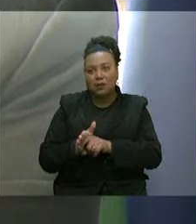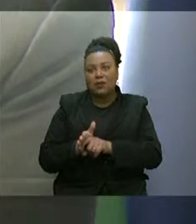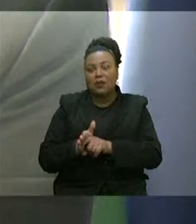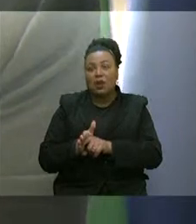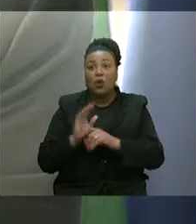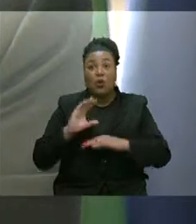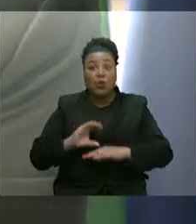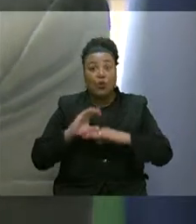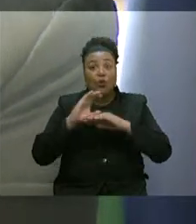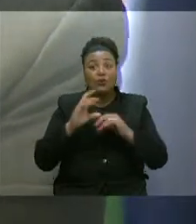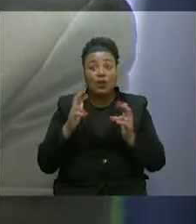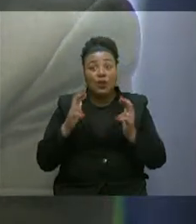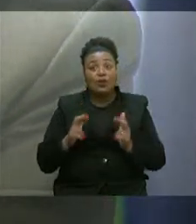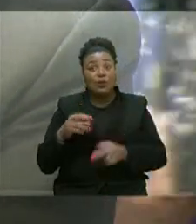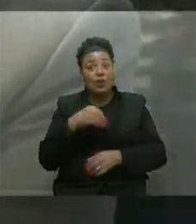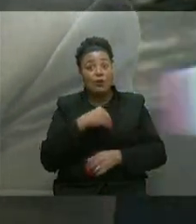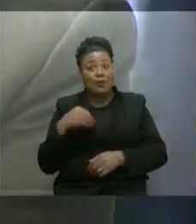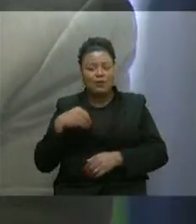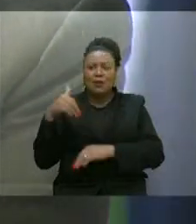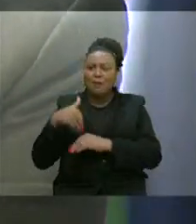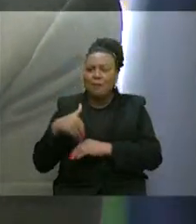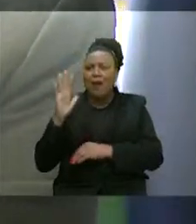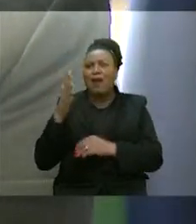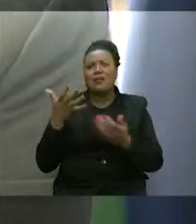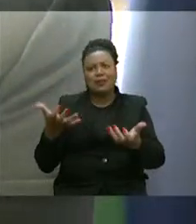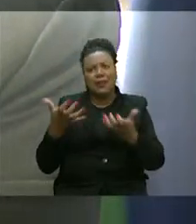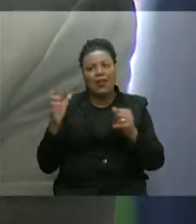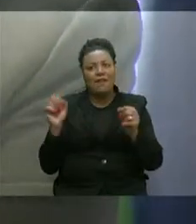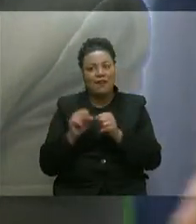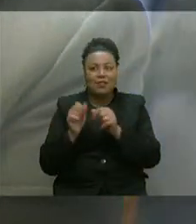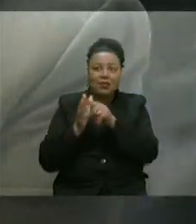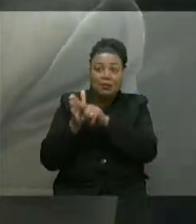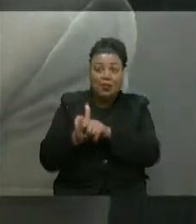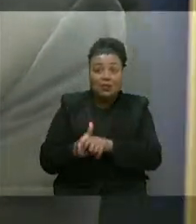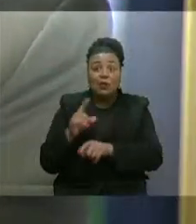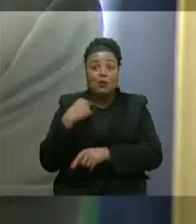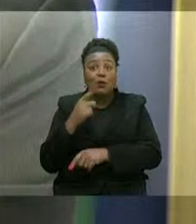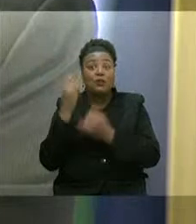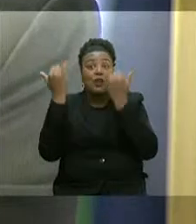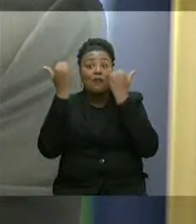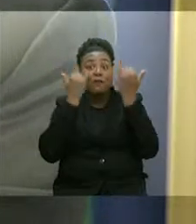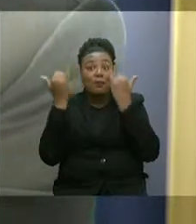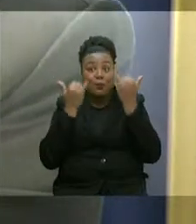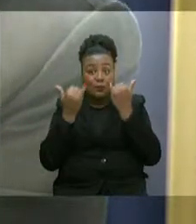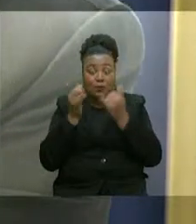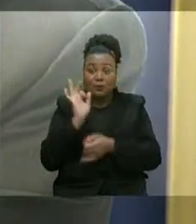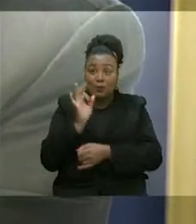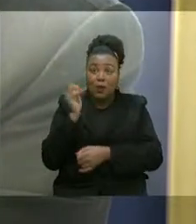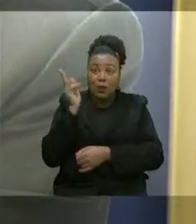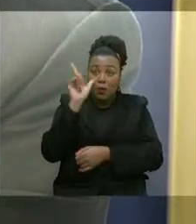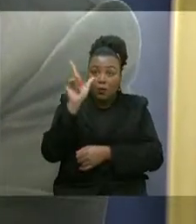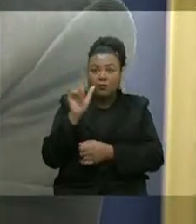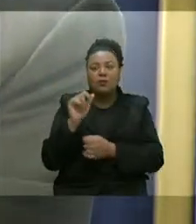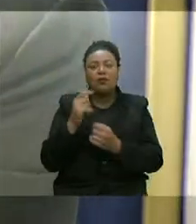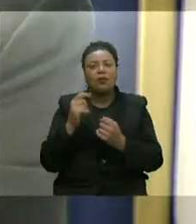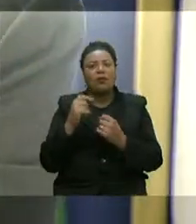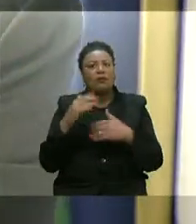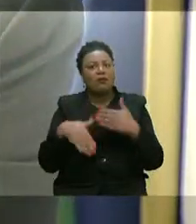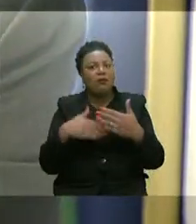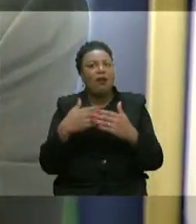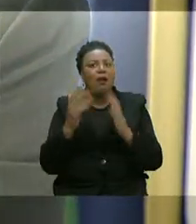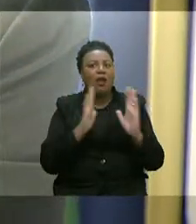O Conselho Regional de Medicina cada vez mais está querendo fazer essas pesquisas para nós termos dados, para passar daquela época